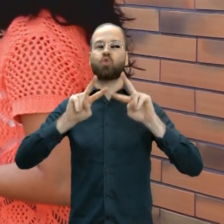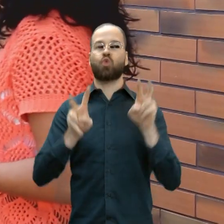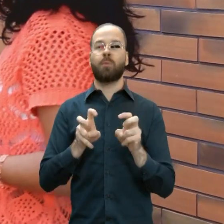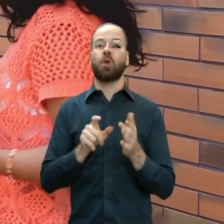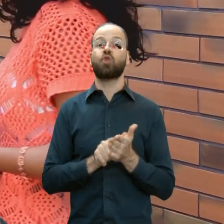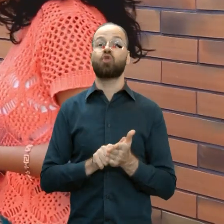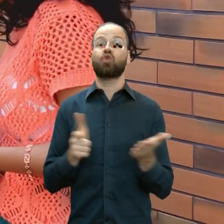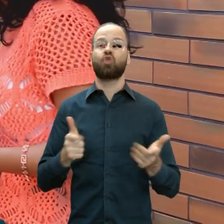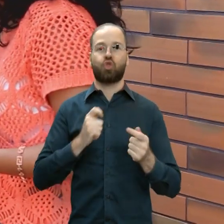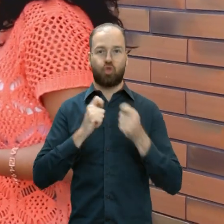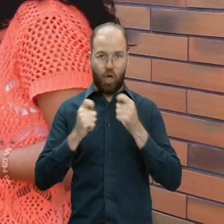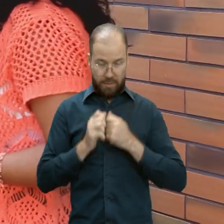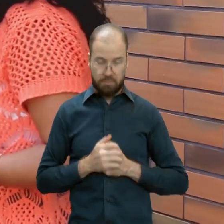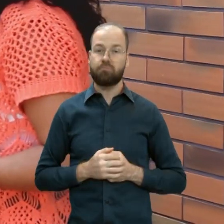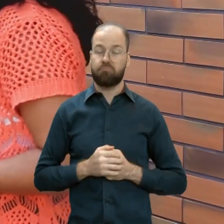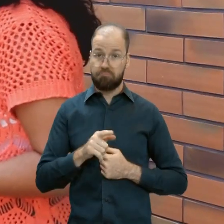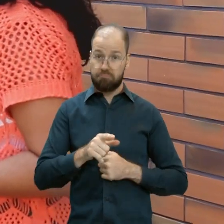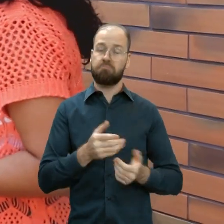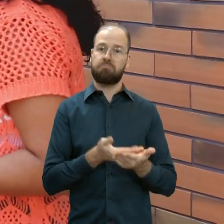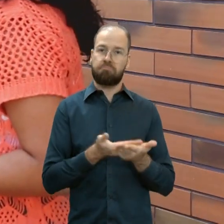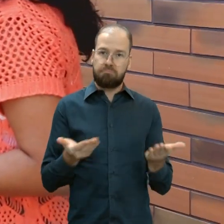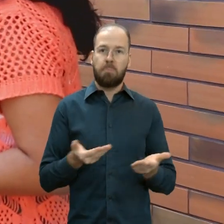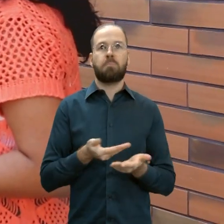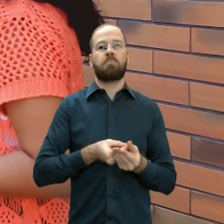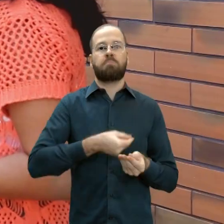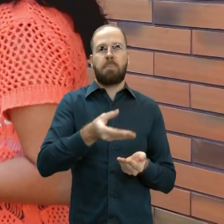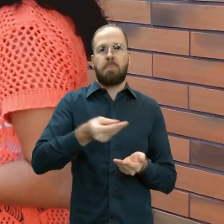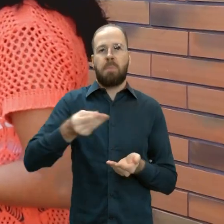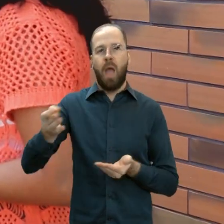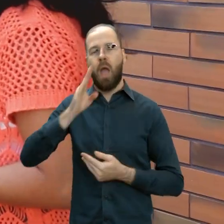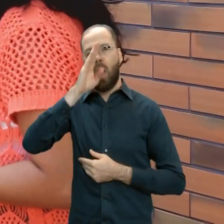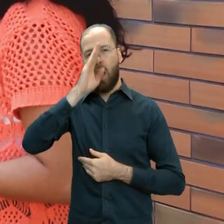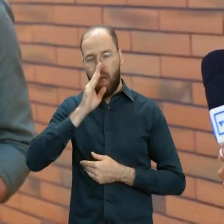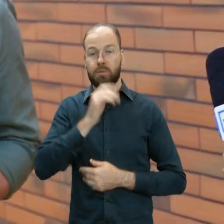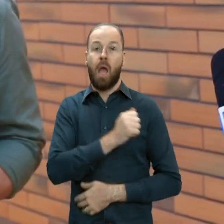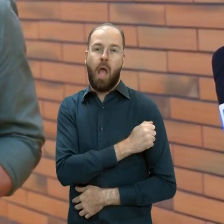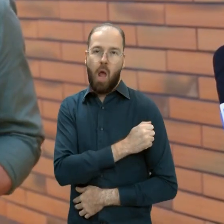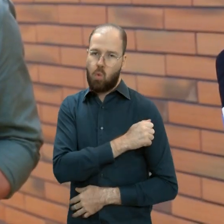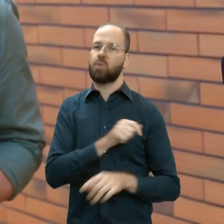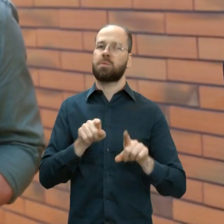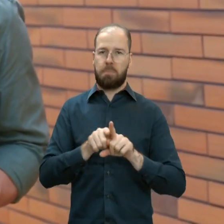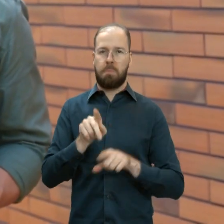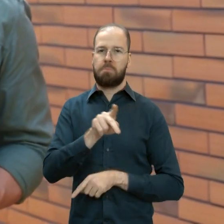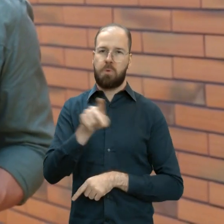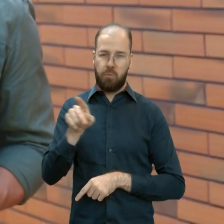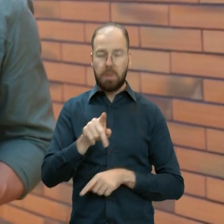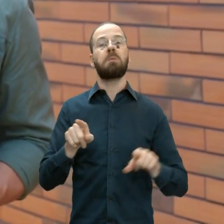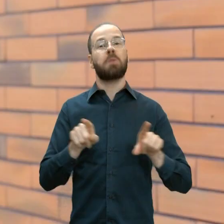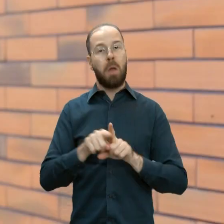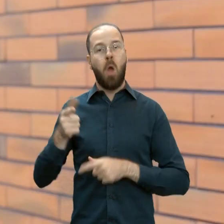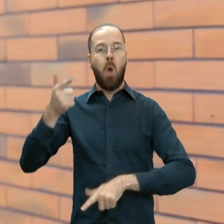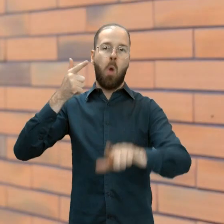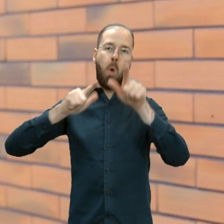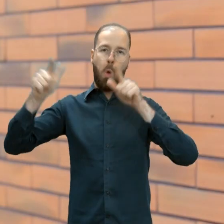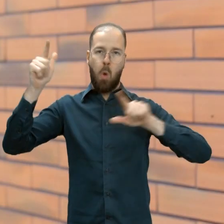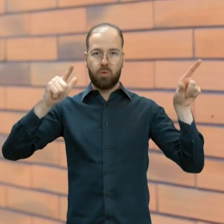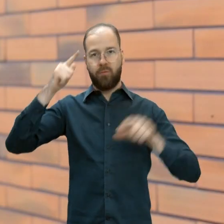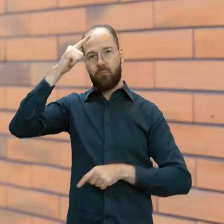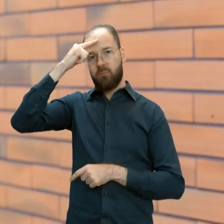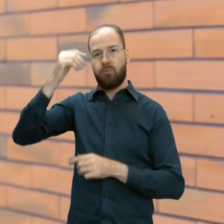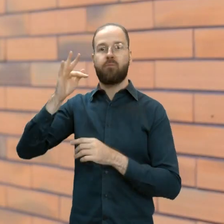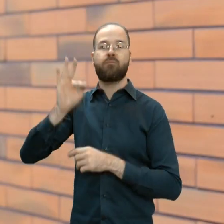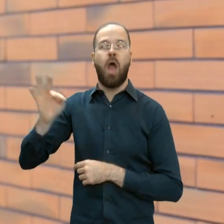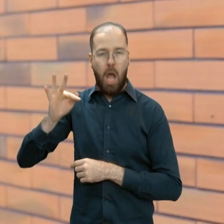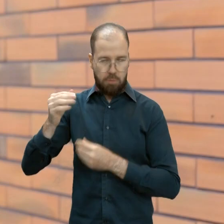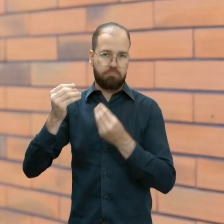publicação é distribuída de forma gratuita para estudantes e professores, para outras instituições também. Além disso,